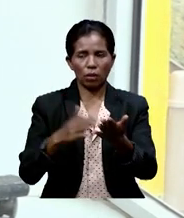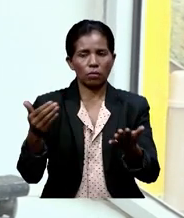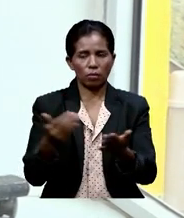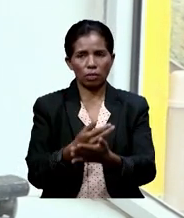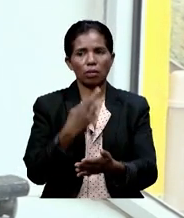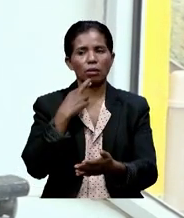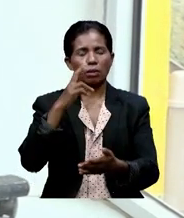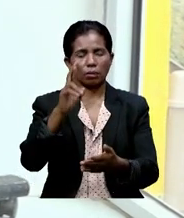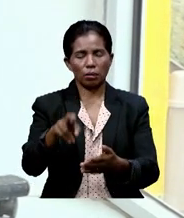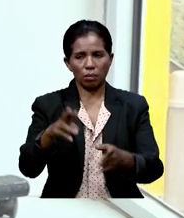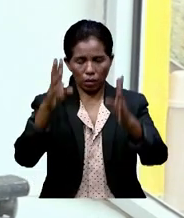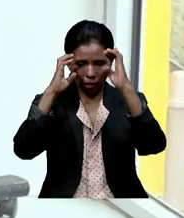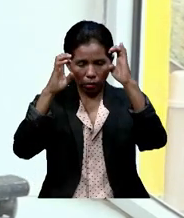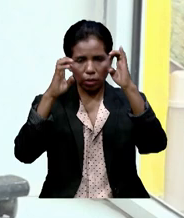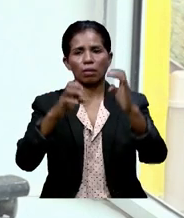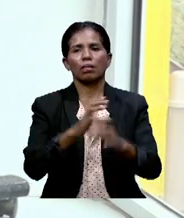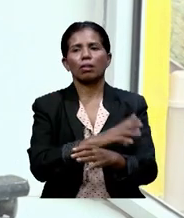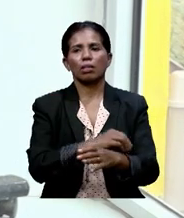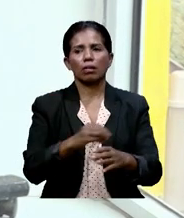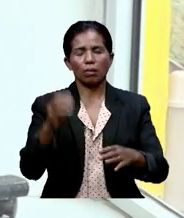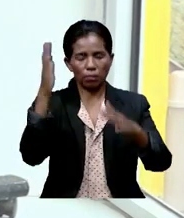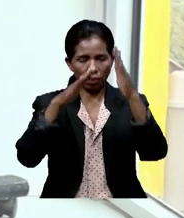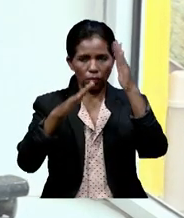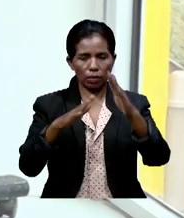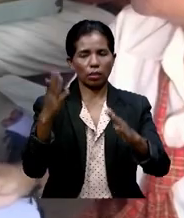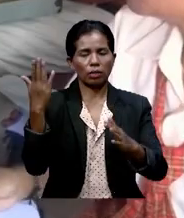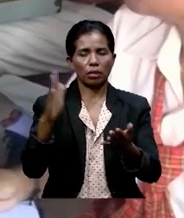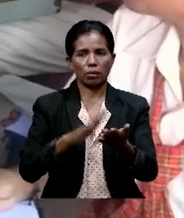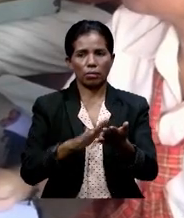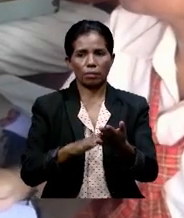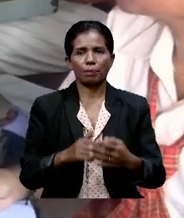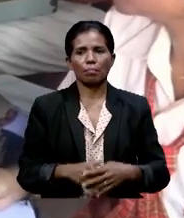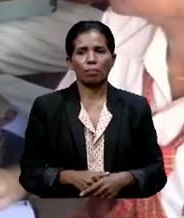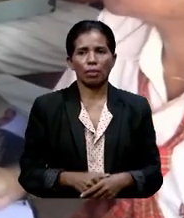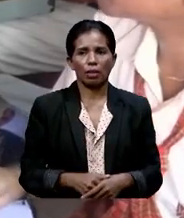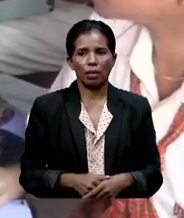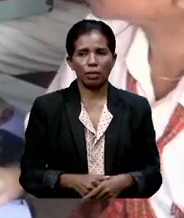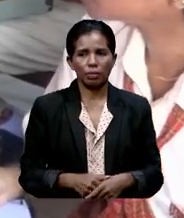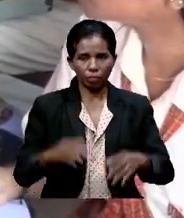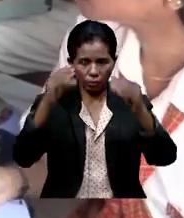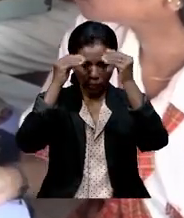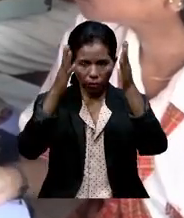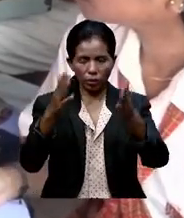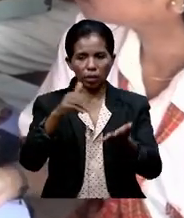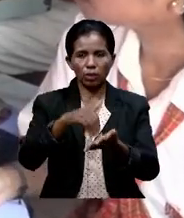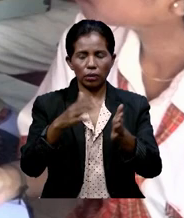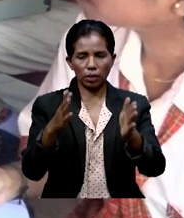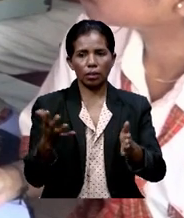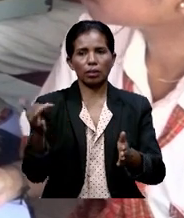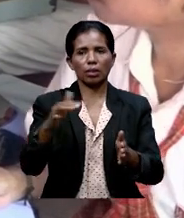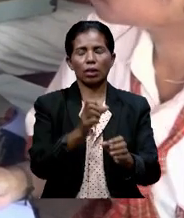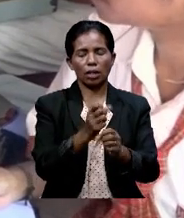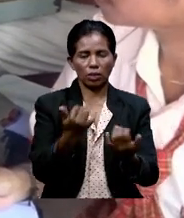para a necessidade de educação e para o problema e a Colégio São Miguel Arcanjo. Tu é professor na estudante Sira, da Daune,